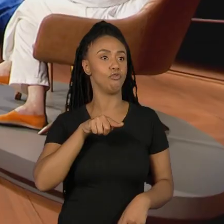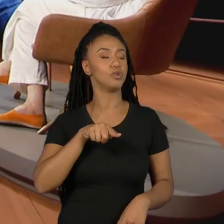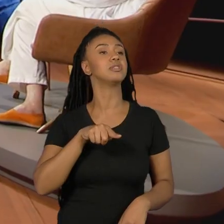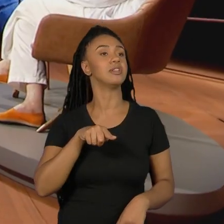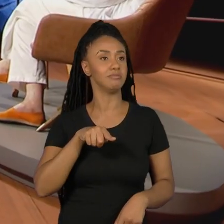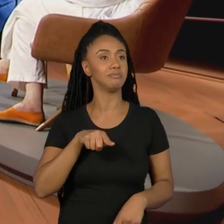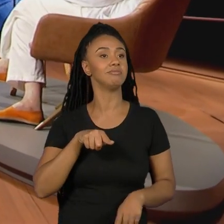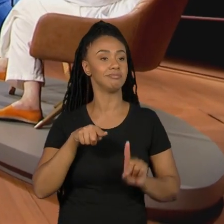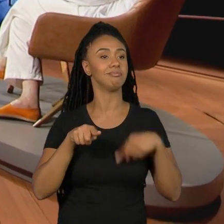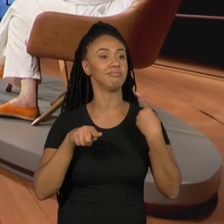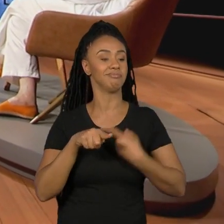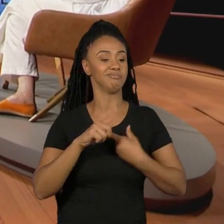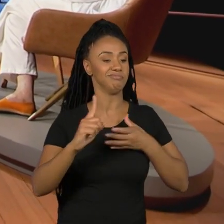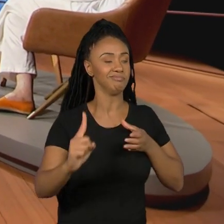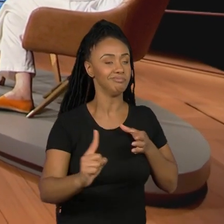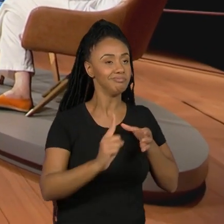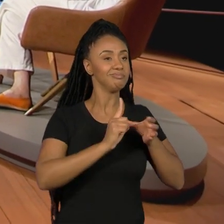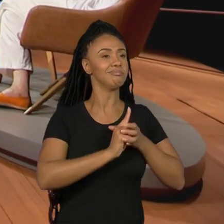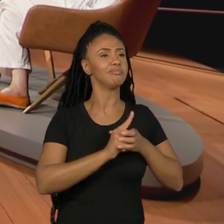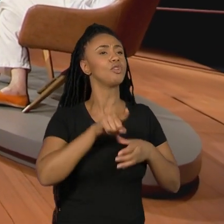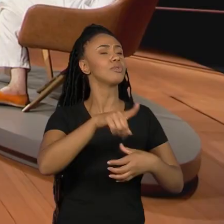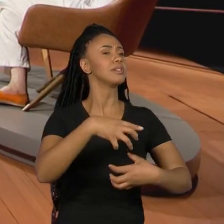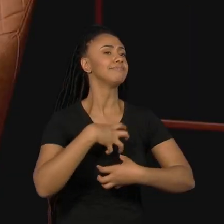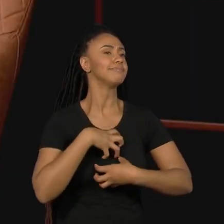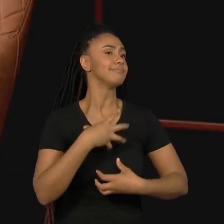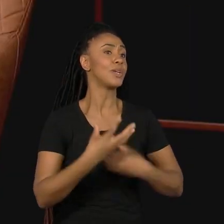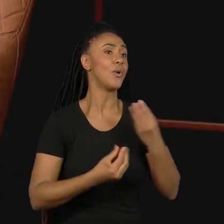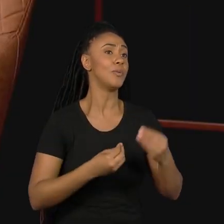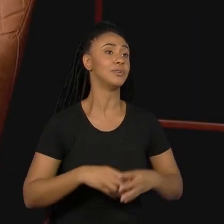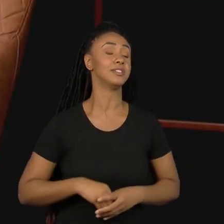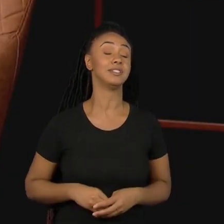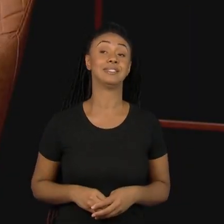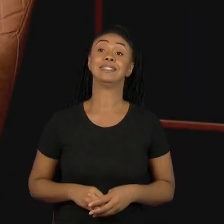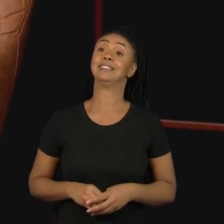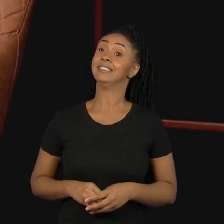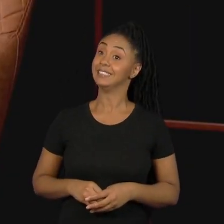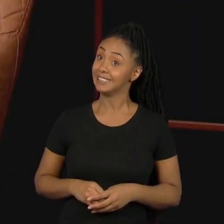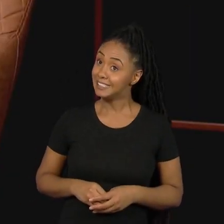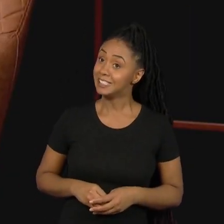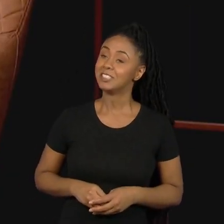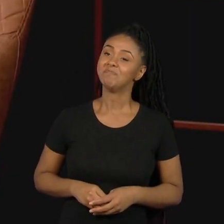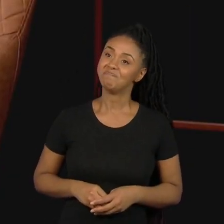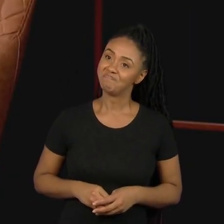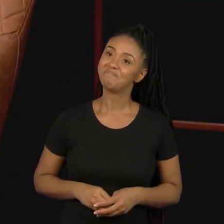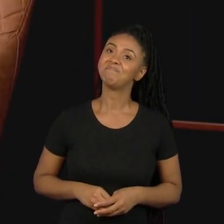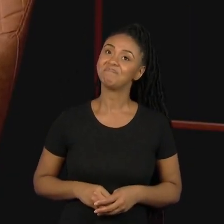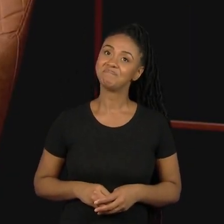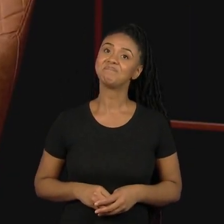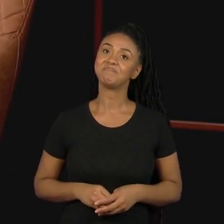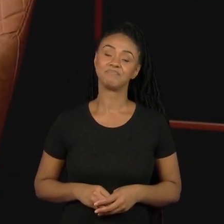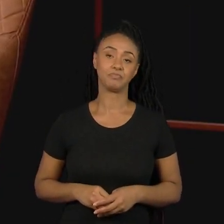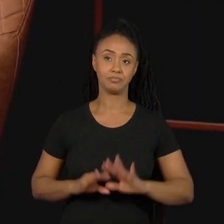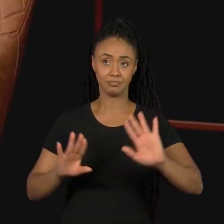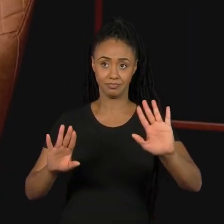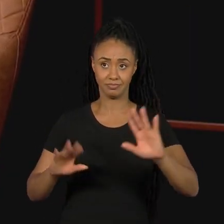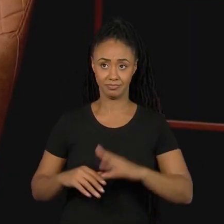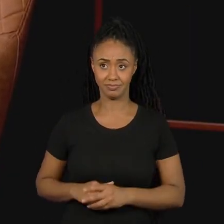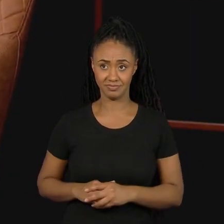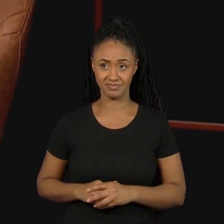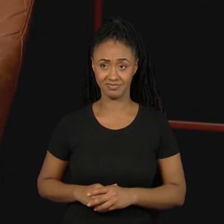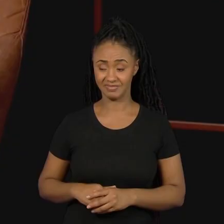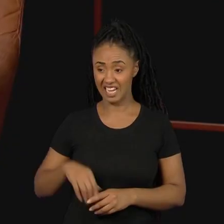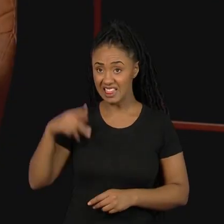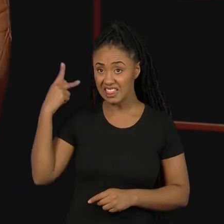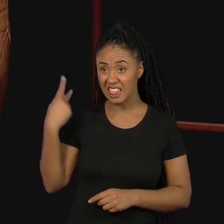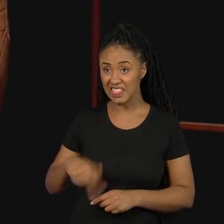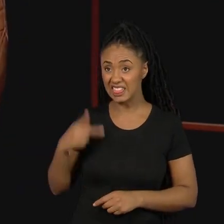acolhido. E você, como se sente? Olha, é incrível. Santo de casa não faz milagres.